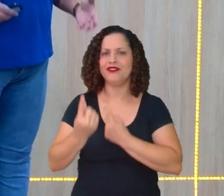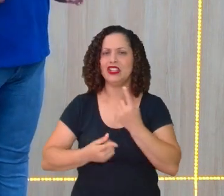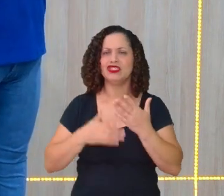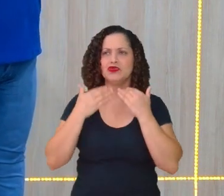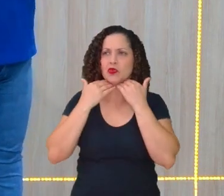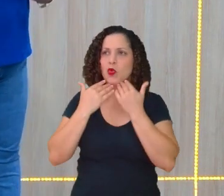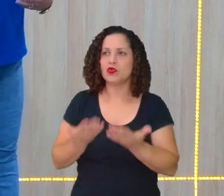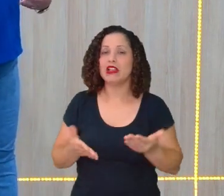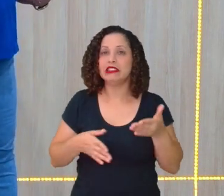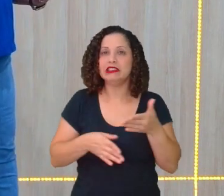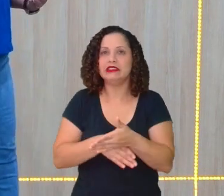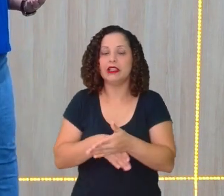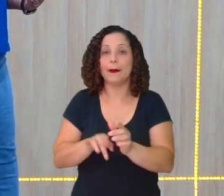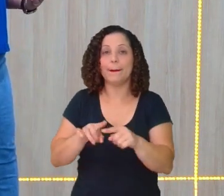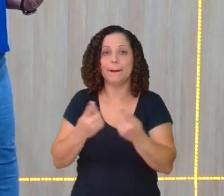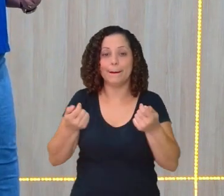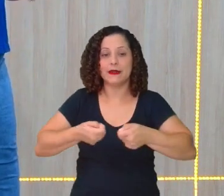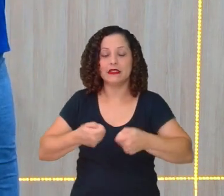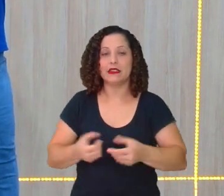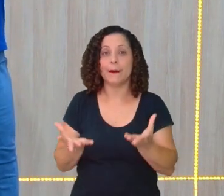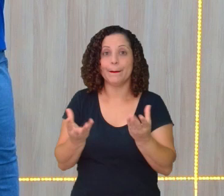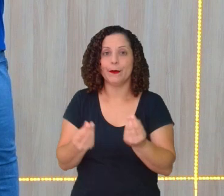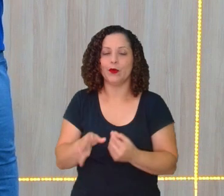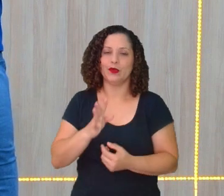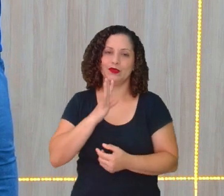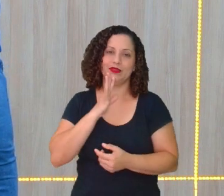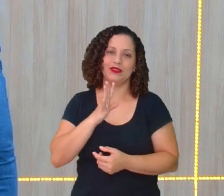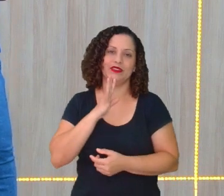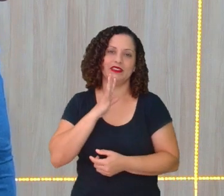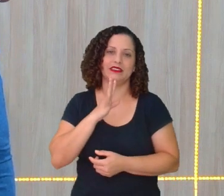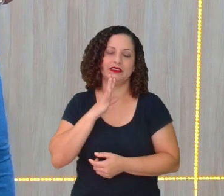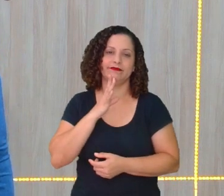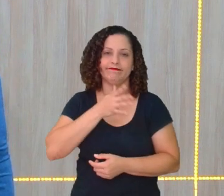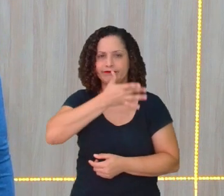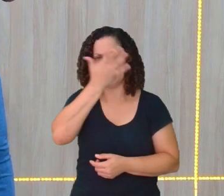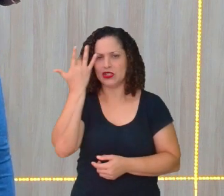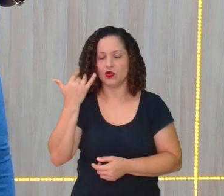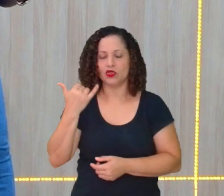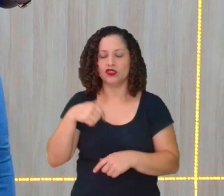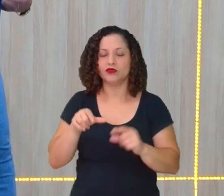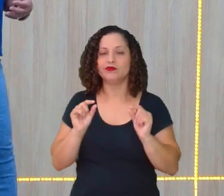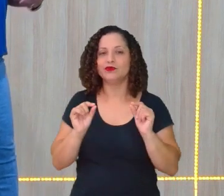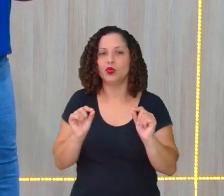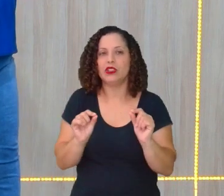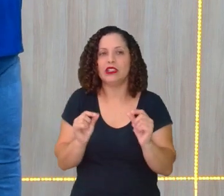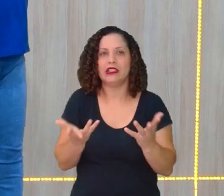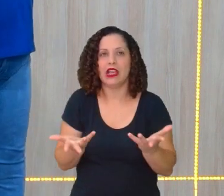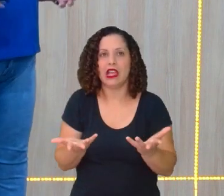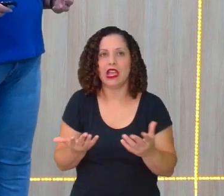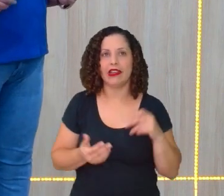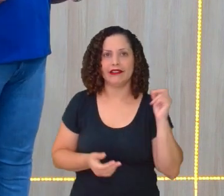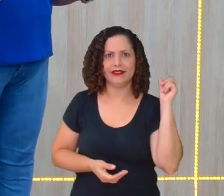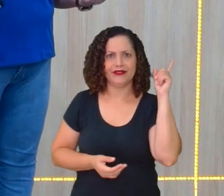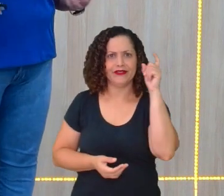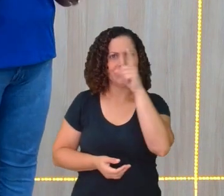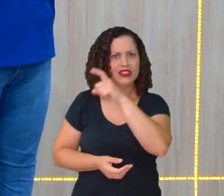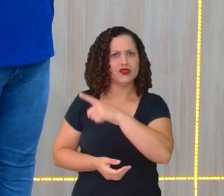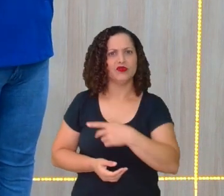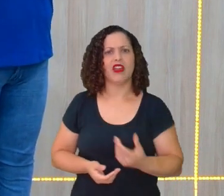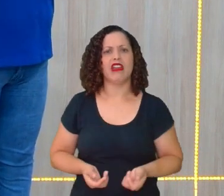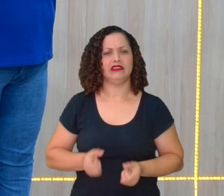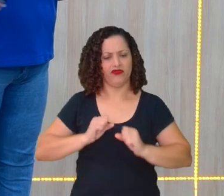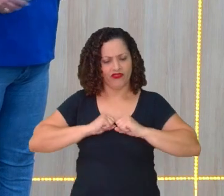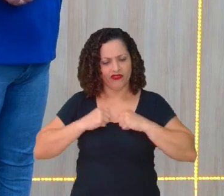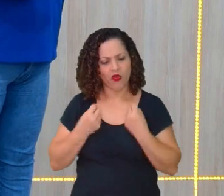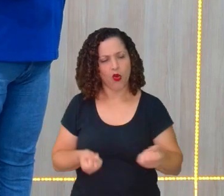a gente tem muito o que conhecer aqui. É Enquanto tem verdade. pessoas que pagam caro para estar aqui, nós muitas vezes vamos gastar apenas